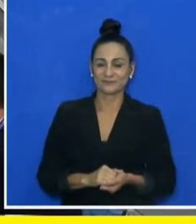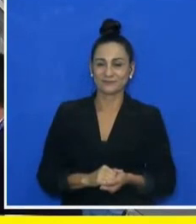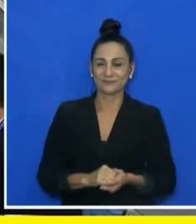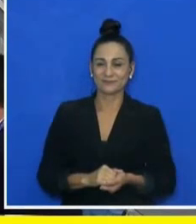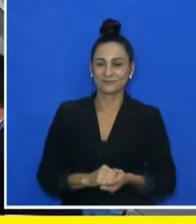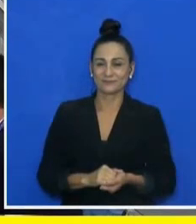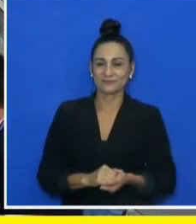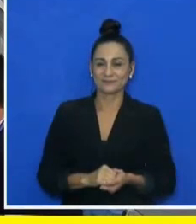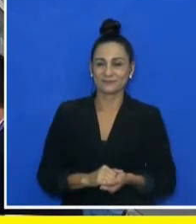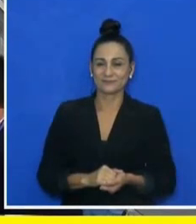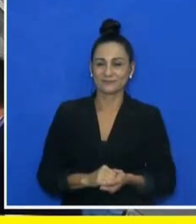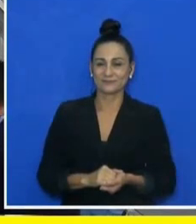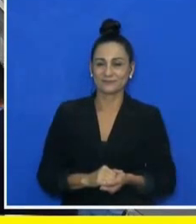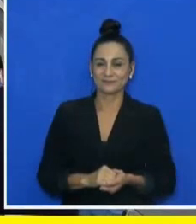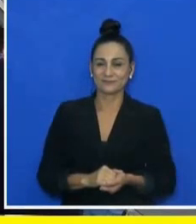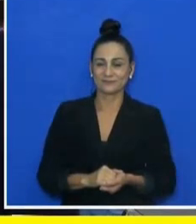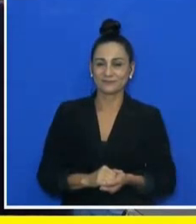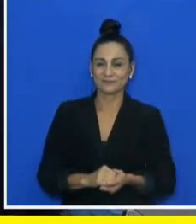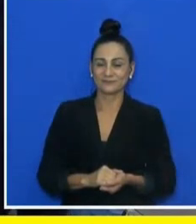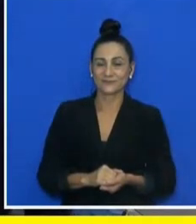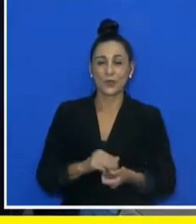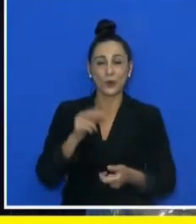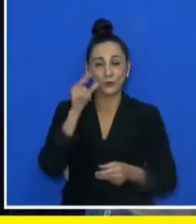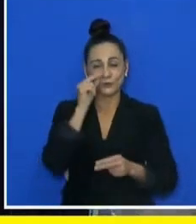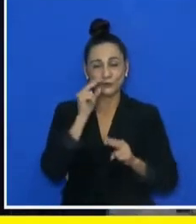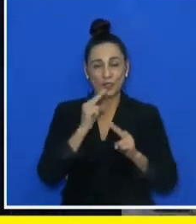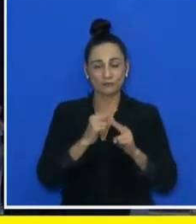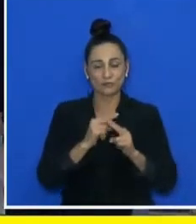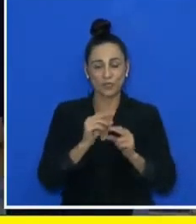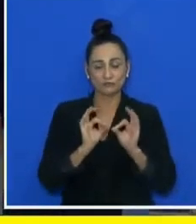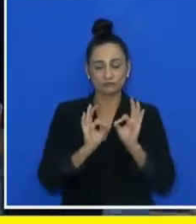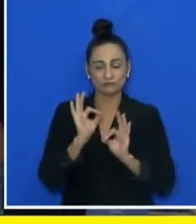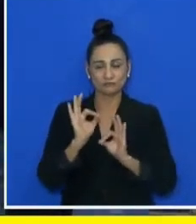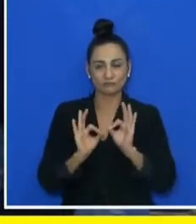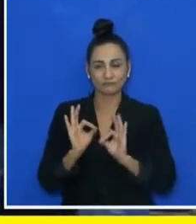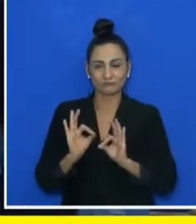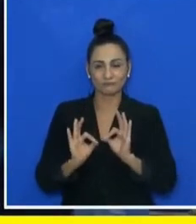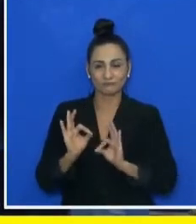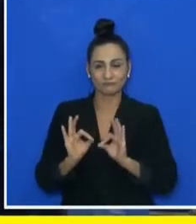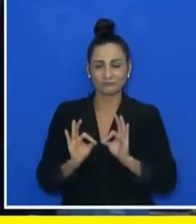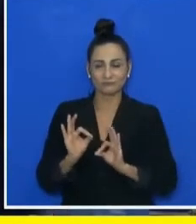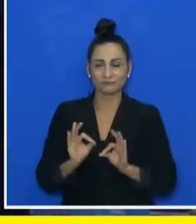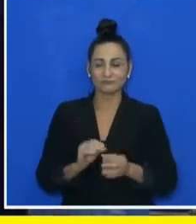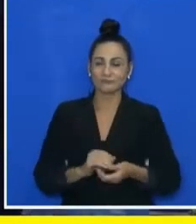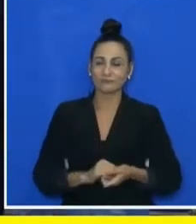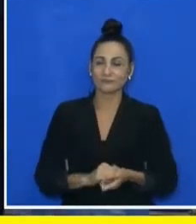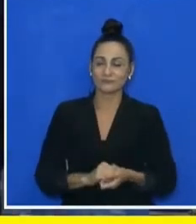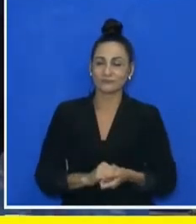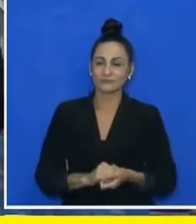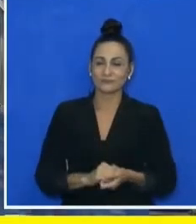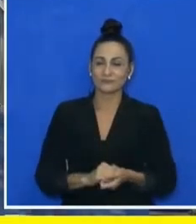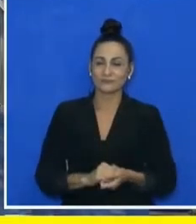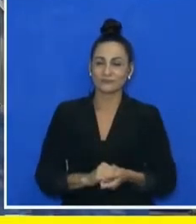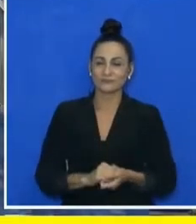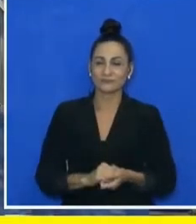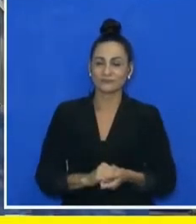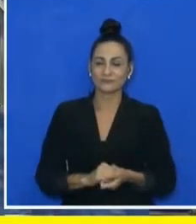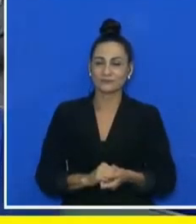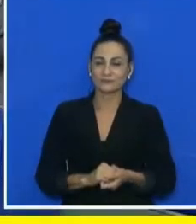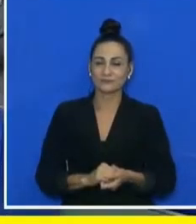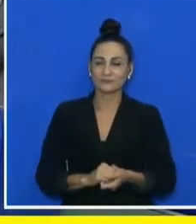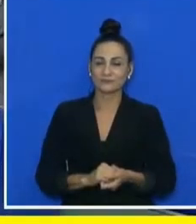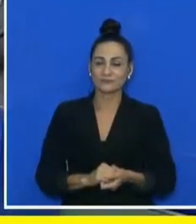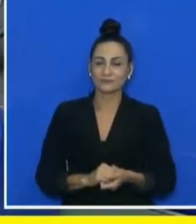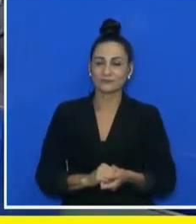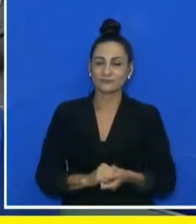Já estamos lá tirando as bolas, o Sidney está fechando o suporte inferior e agora a Nicole passará